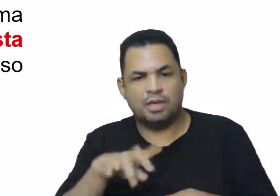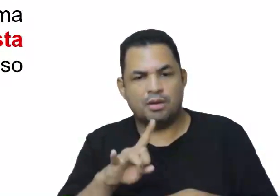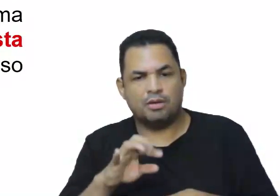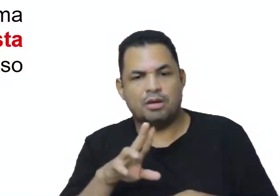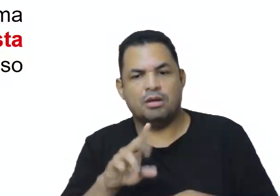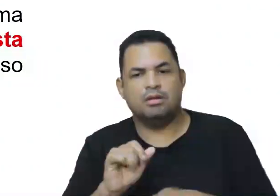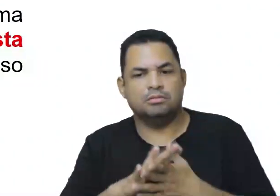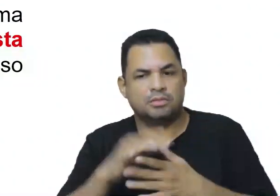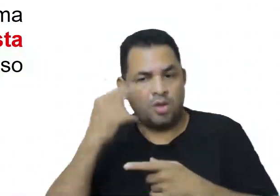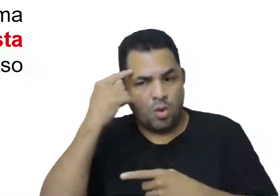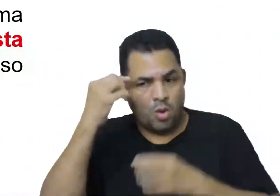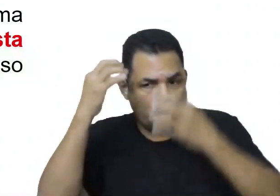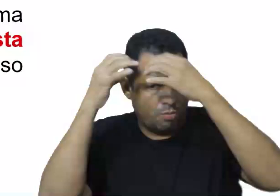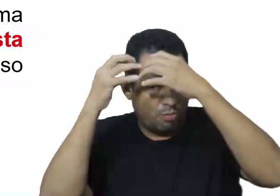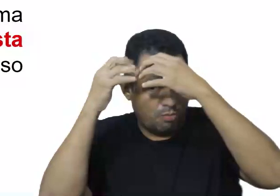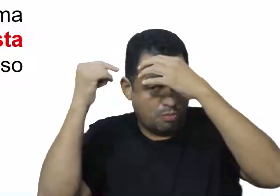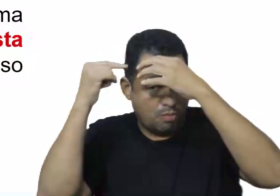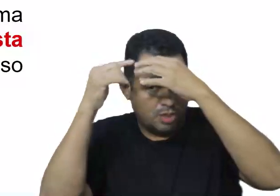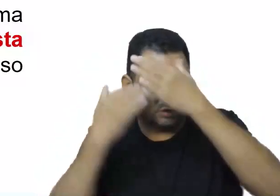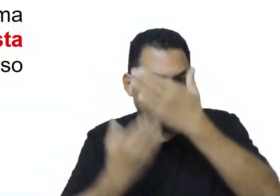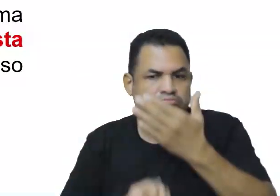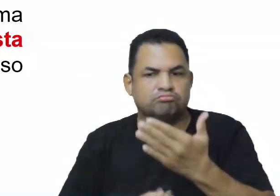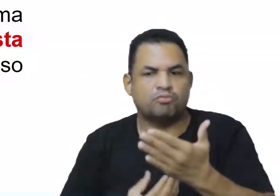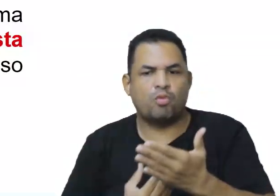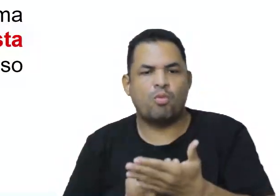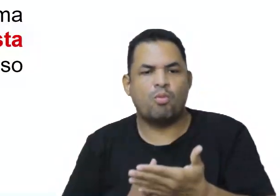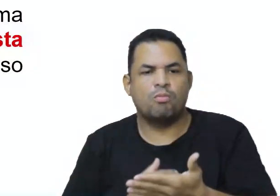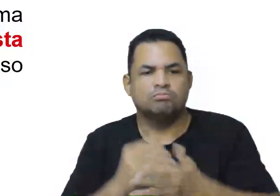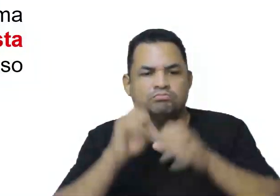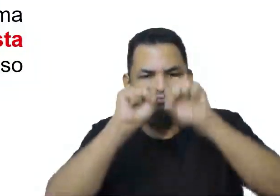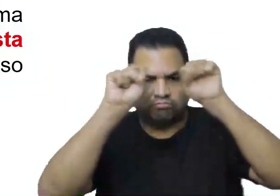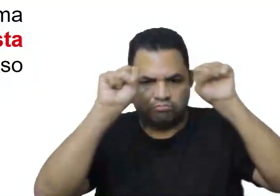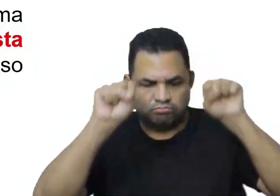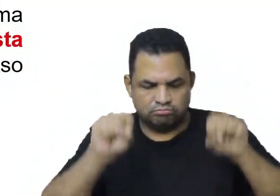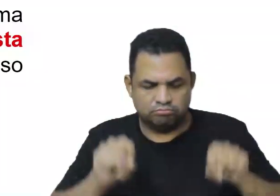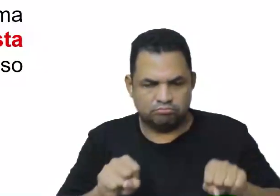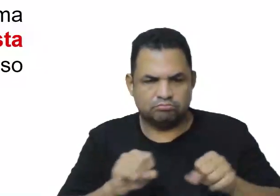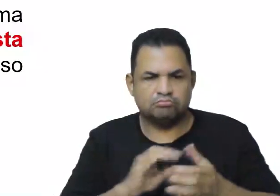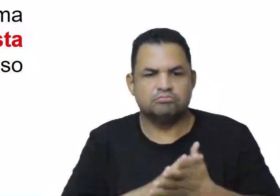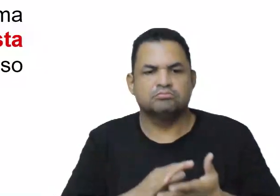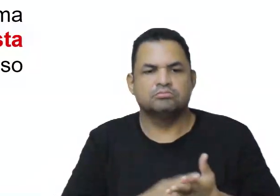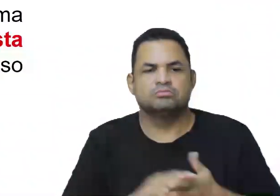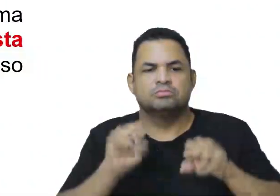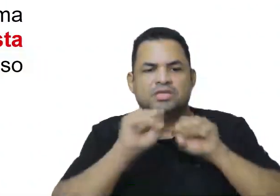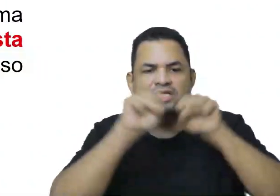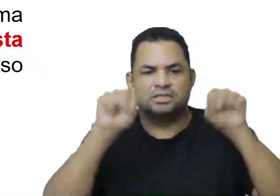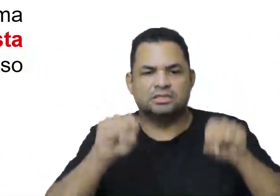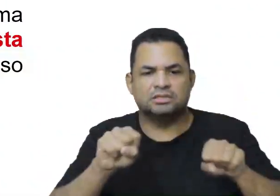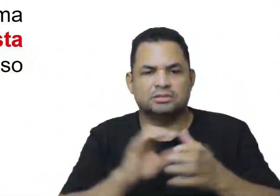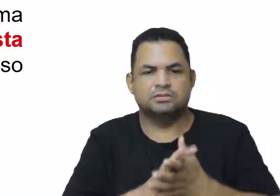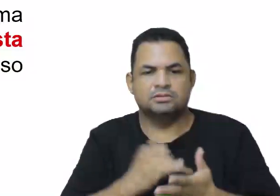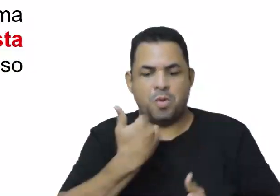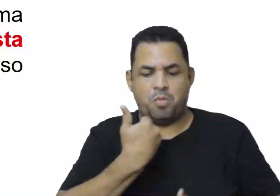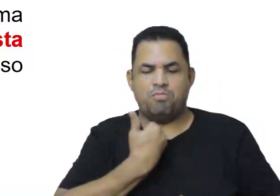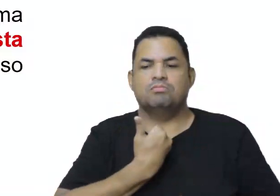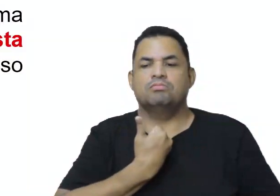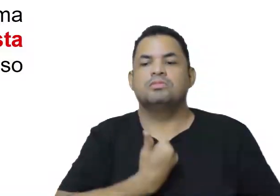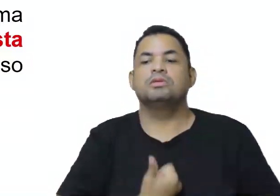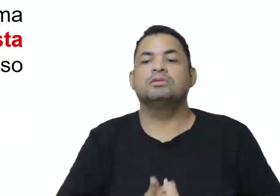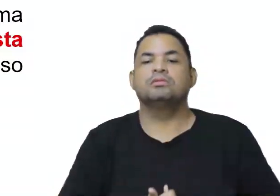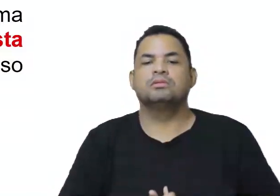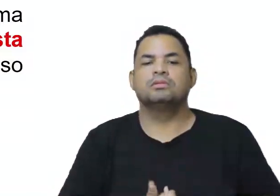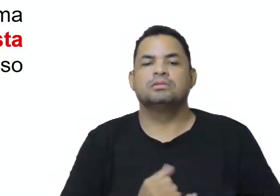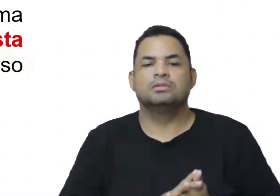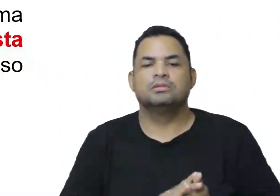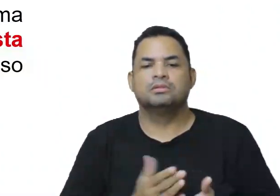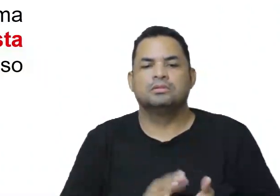de neurulação. A formação do tubo neural, ela vai dar origem, pessoal, ao sistema nervoso central,